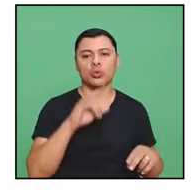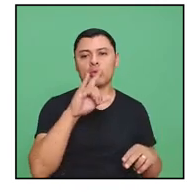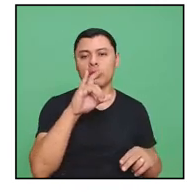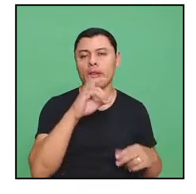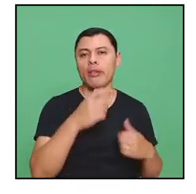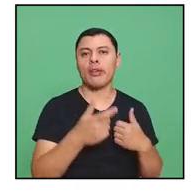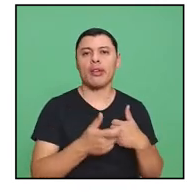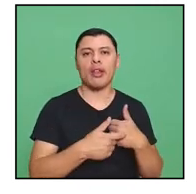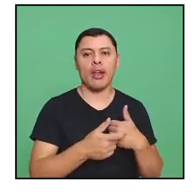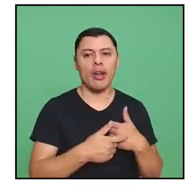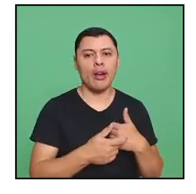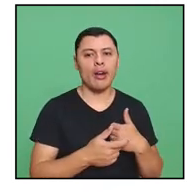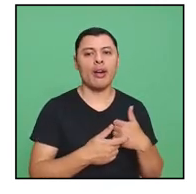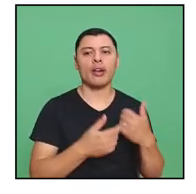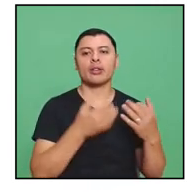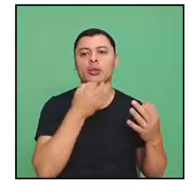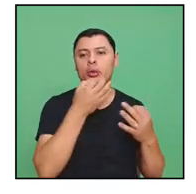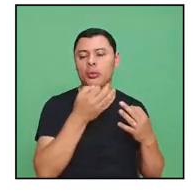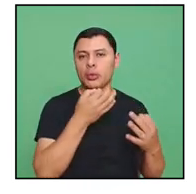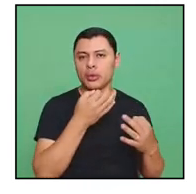de comentários emoji.